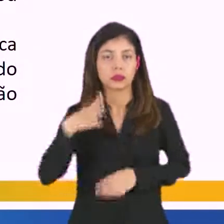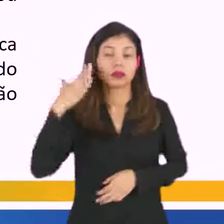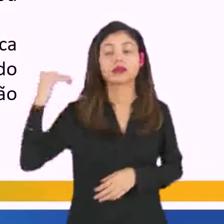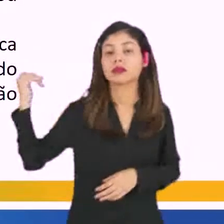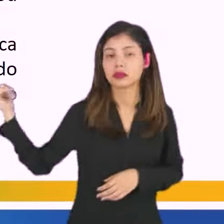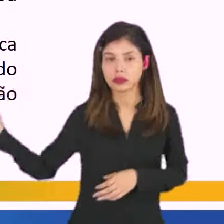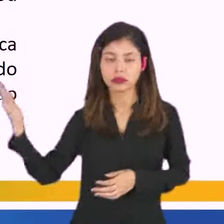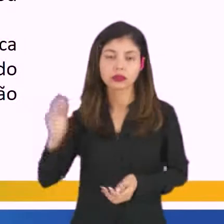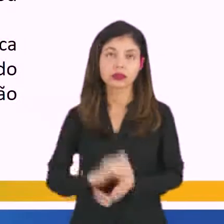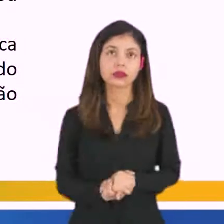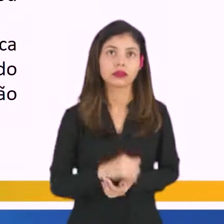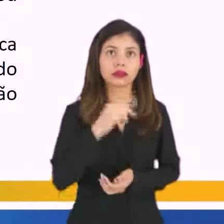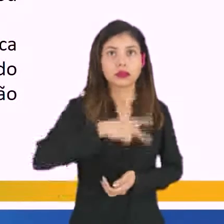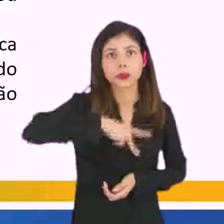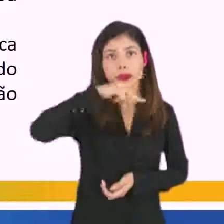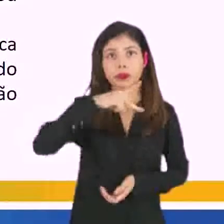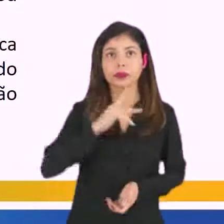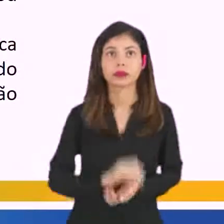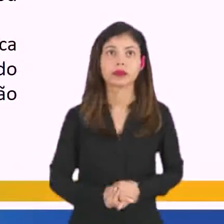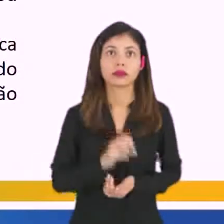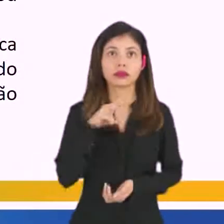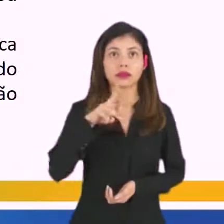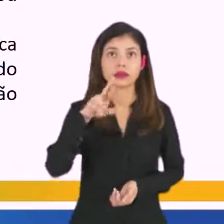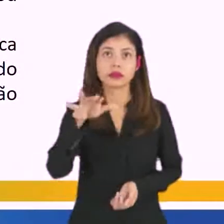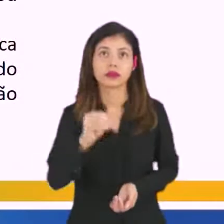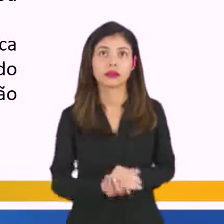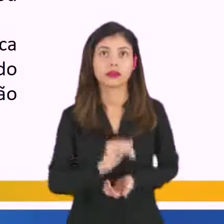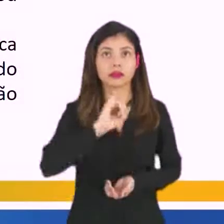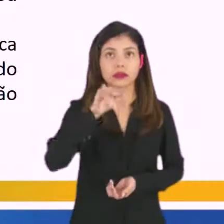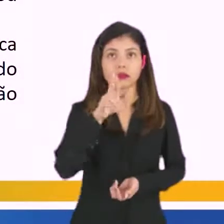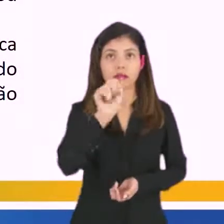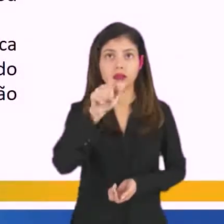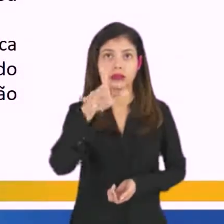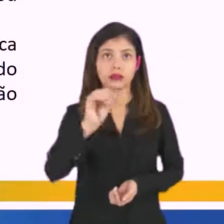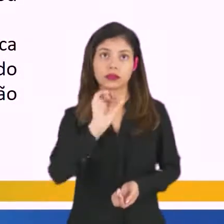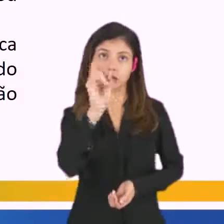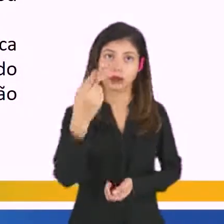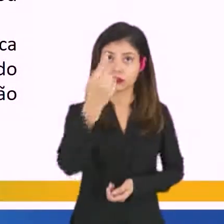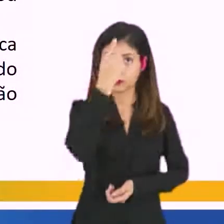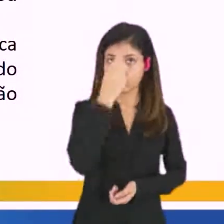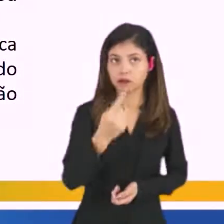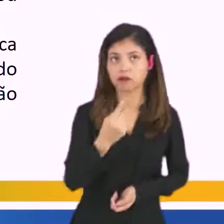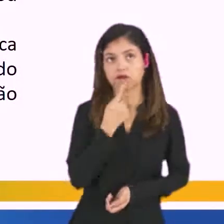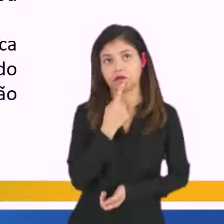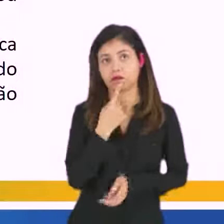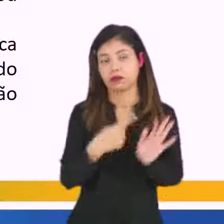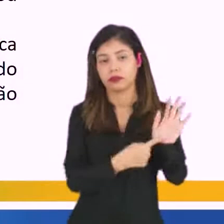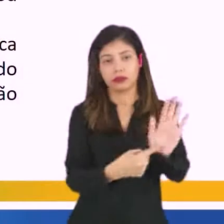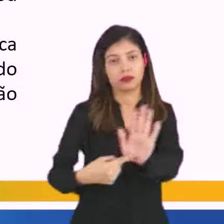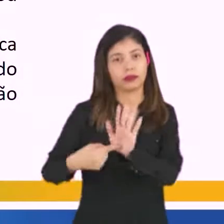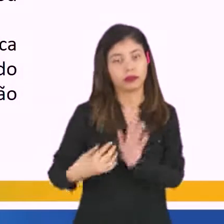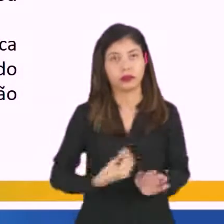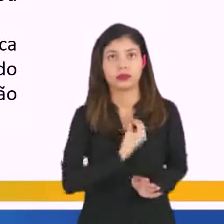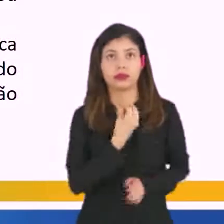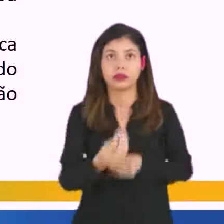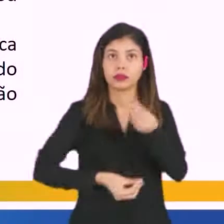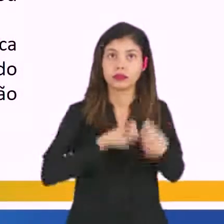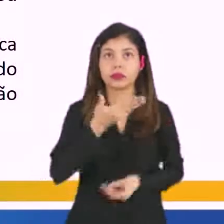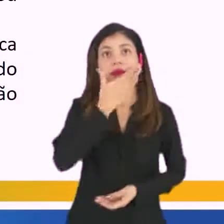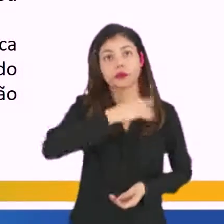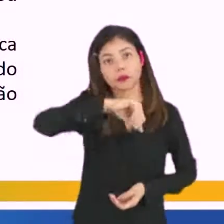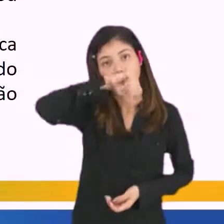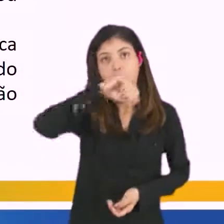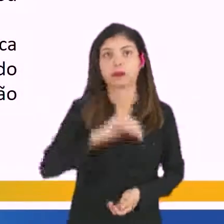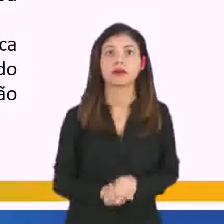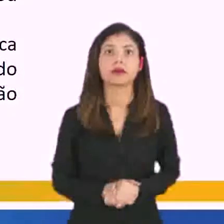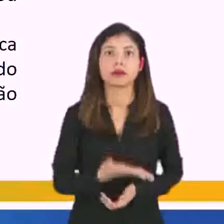famosas, como Platão, Marie Curie, Jane Goodall, ou figuras de referência na sua vida, como seu